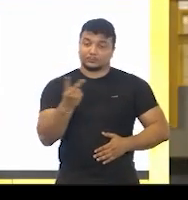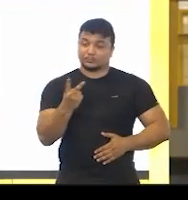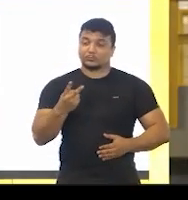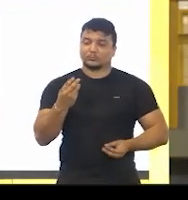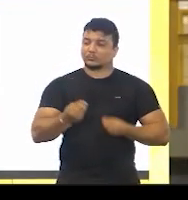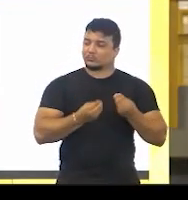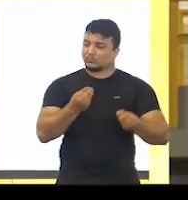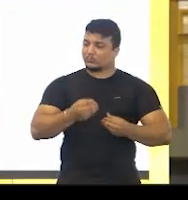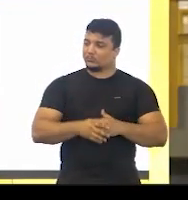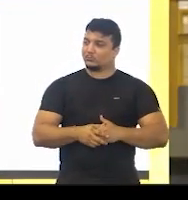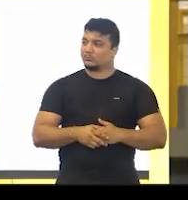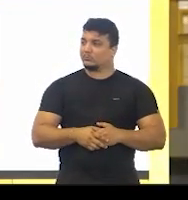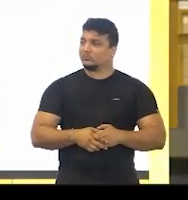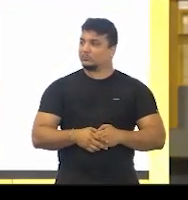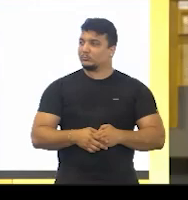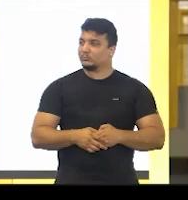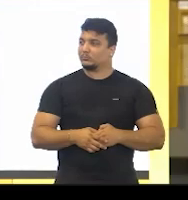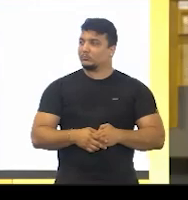se encontram?